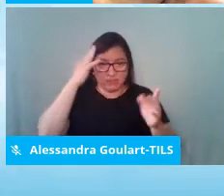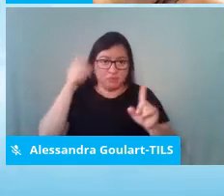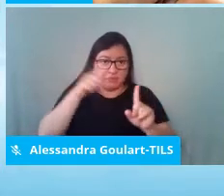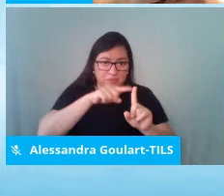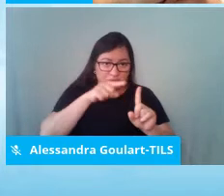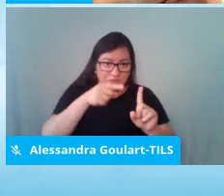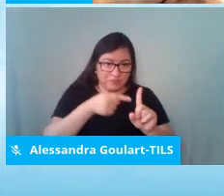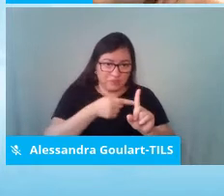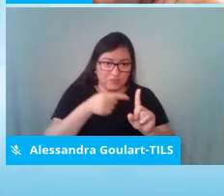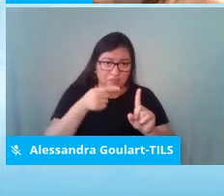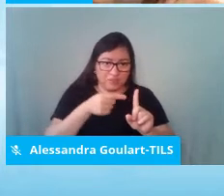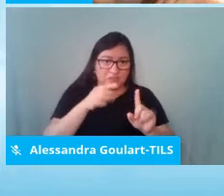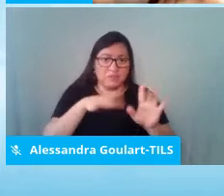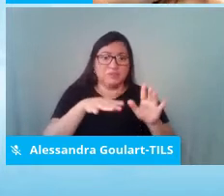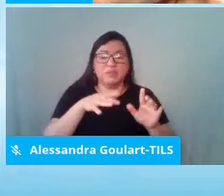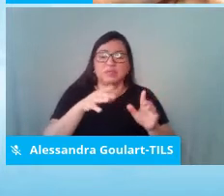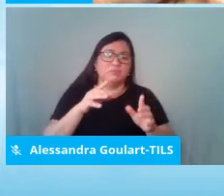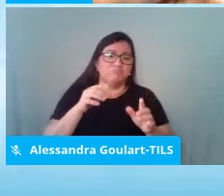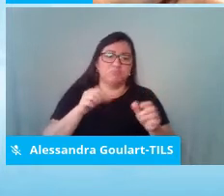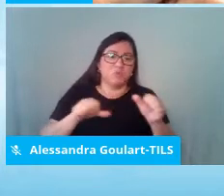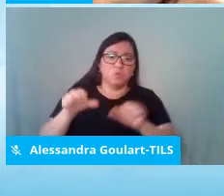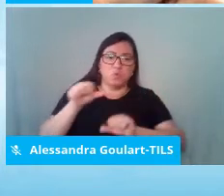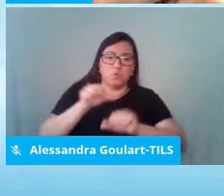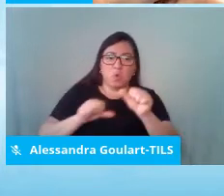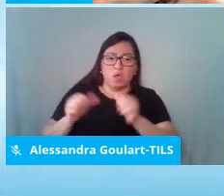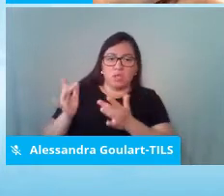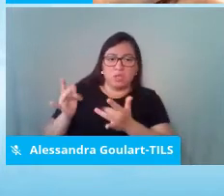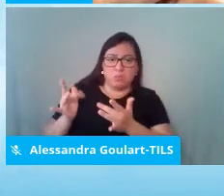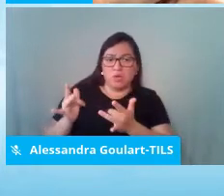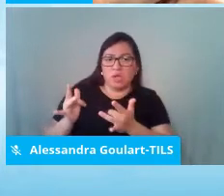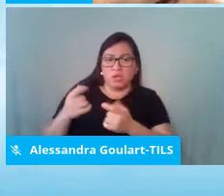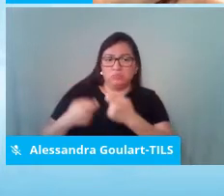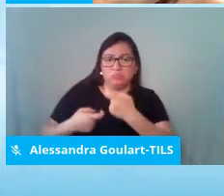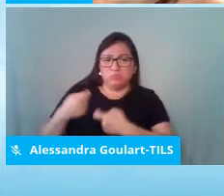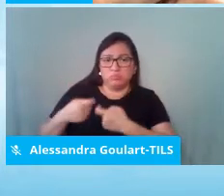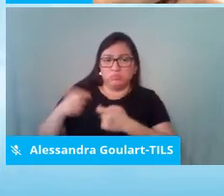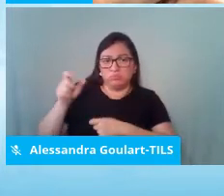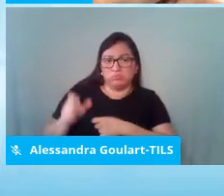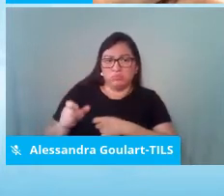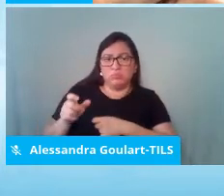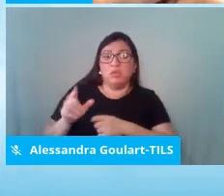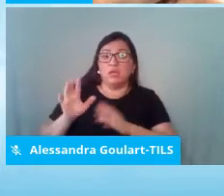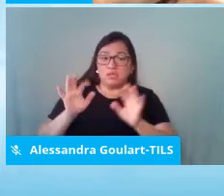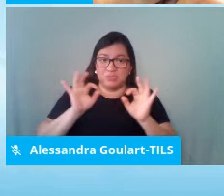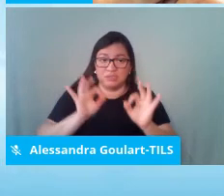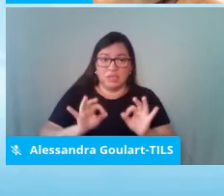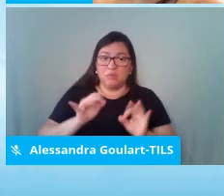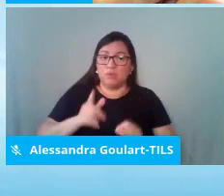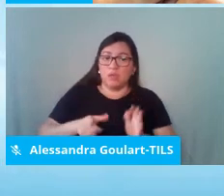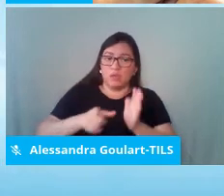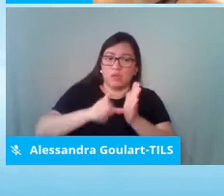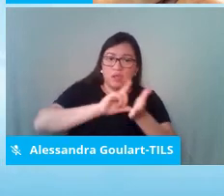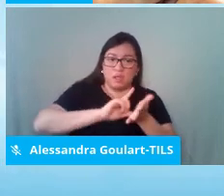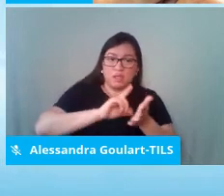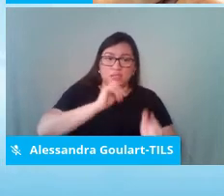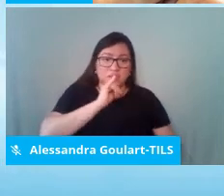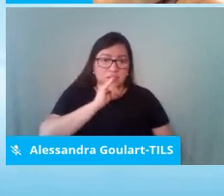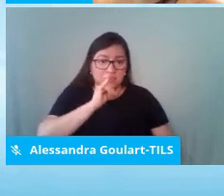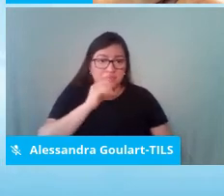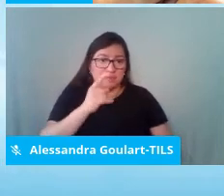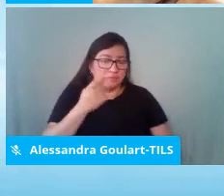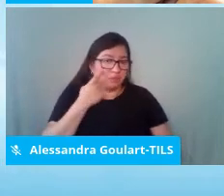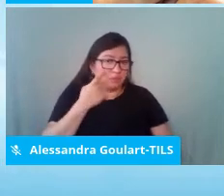Se o parceiro dela deveria, na situação ideal, ter sido testado para sífilis e HIV,